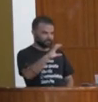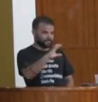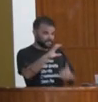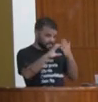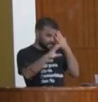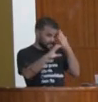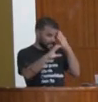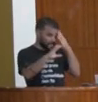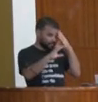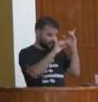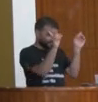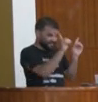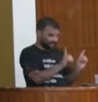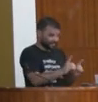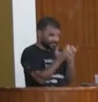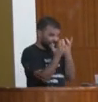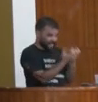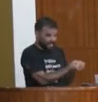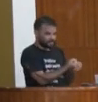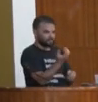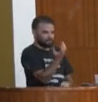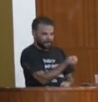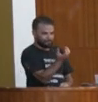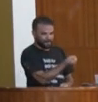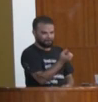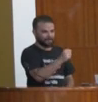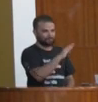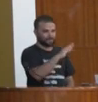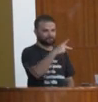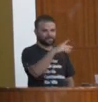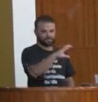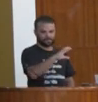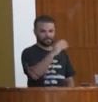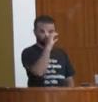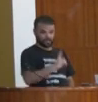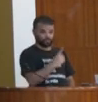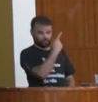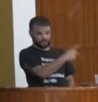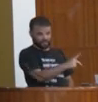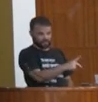das pessoas com deficiência que recebe, que tem direito ao BPC,